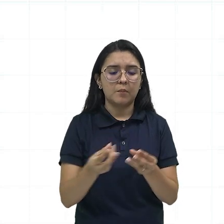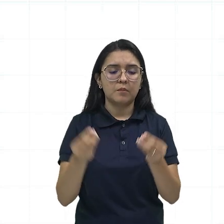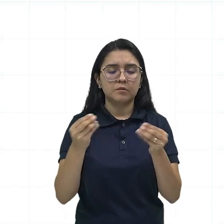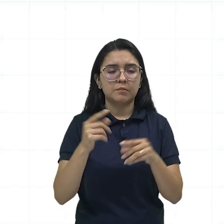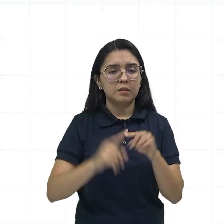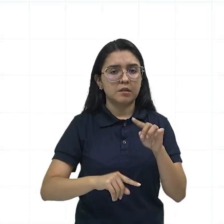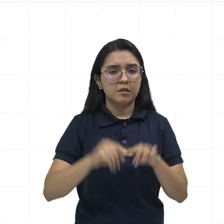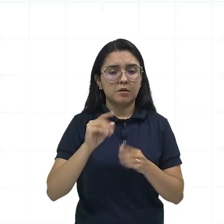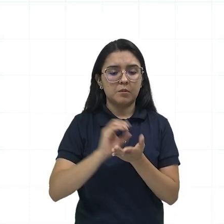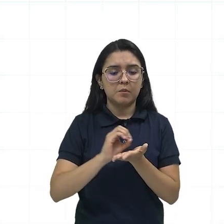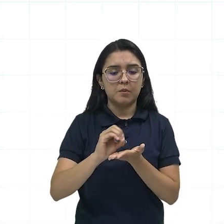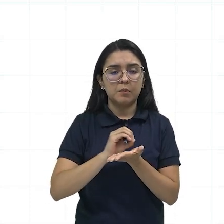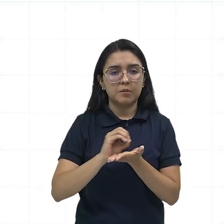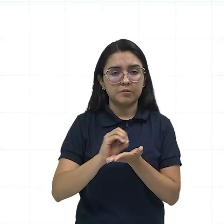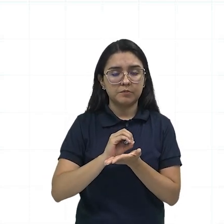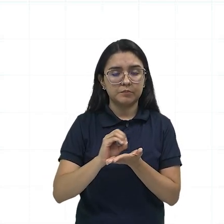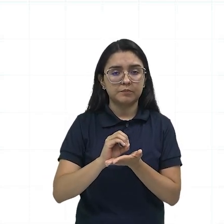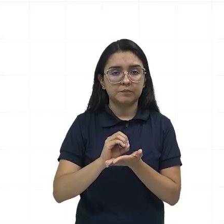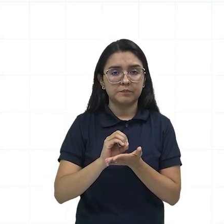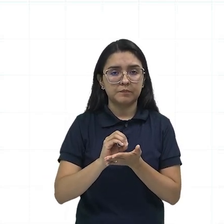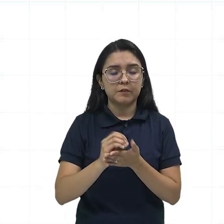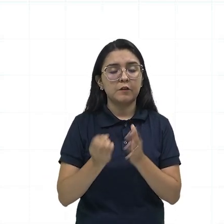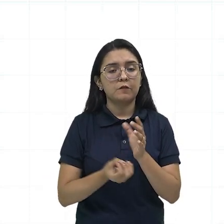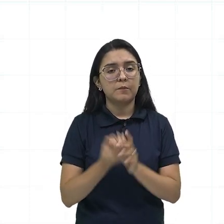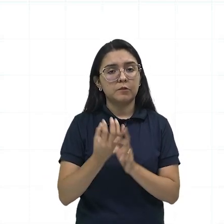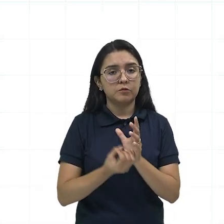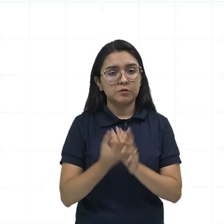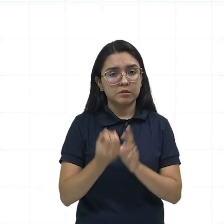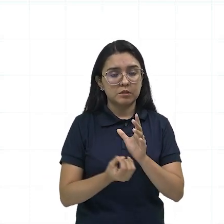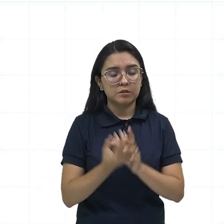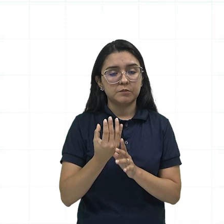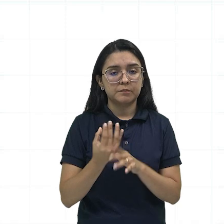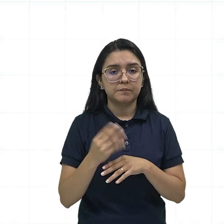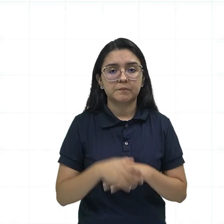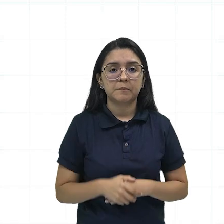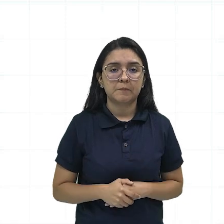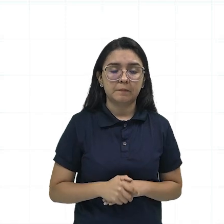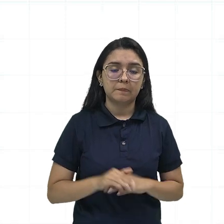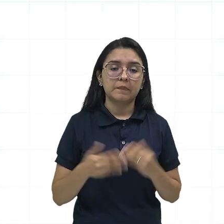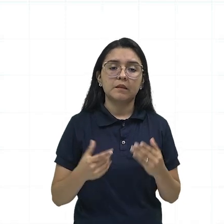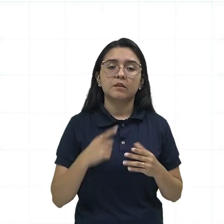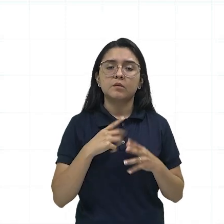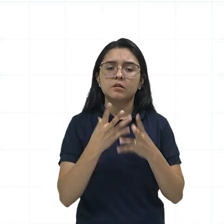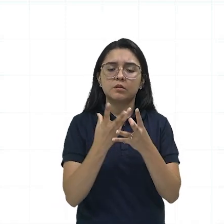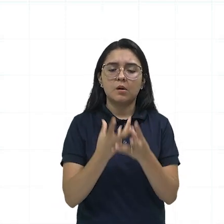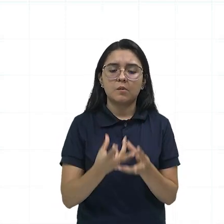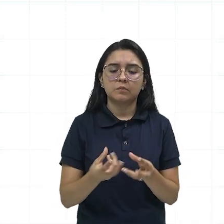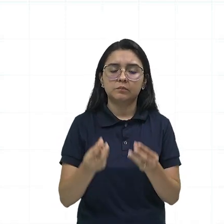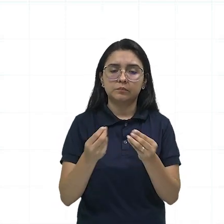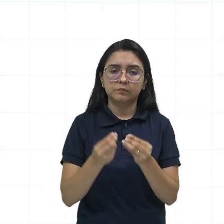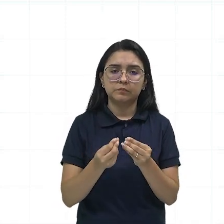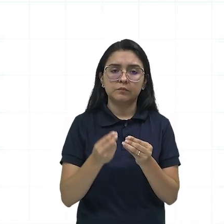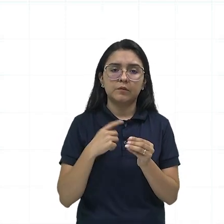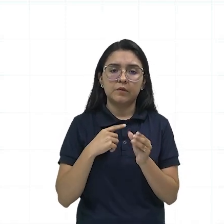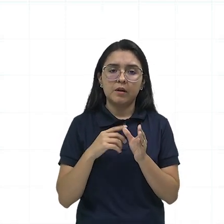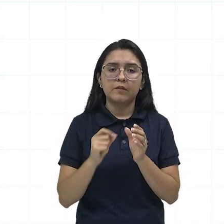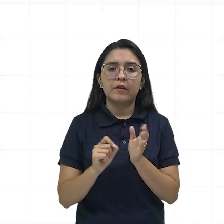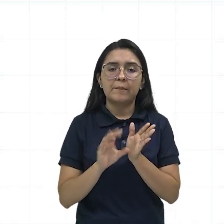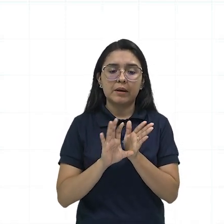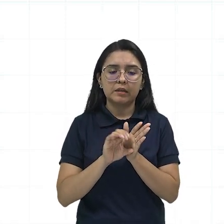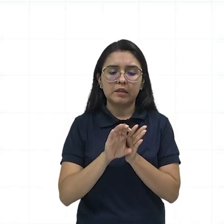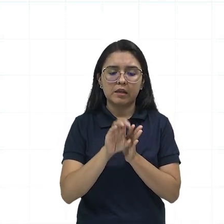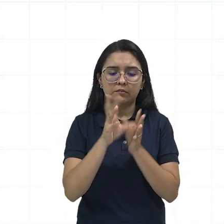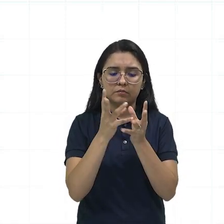de matéria orgânica, daquilo que foi produzido, né? E essa decomposição feita por